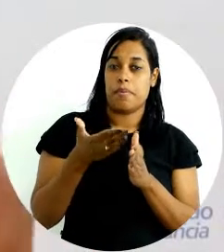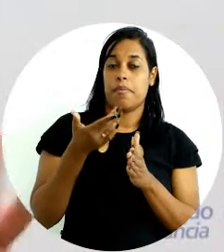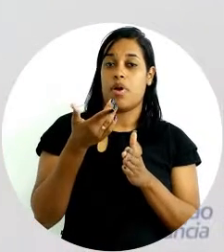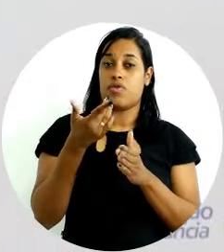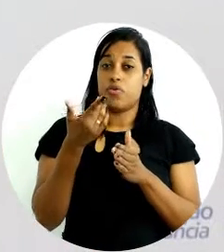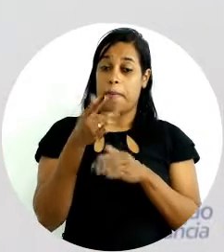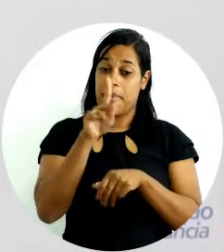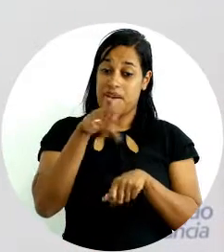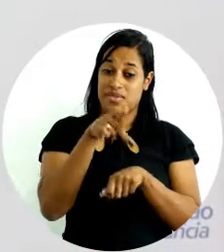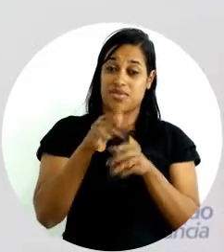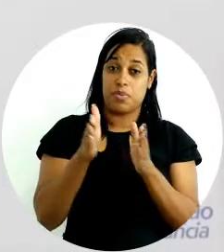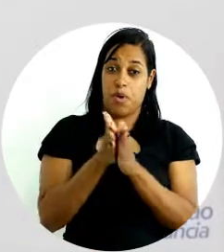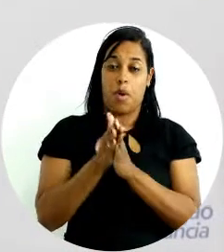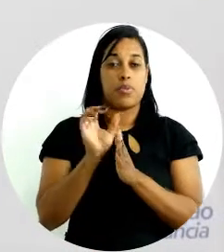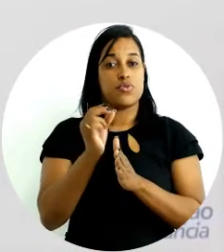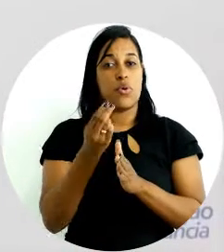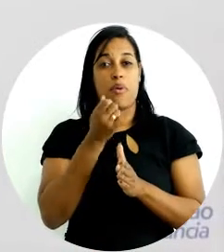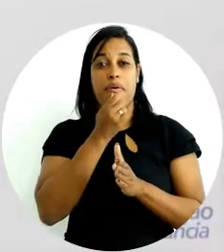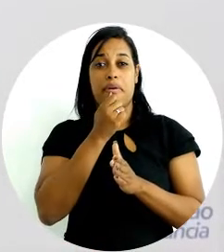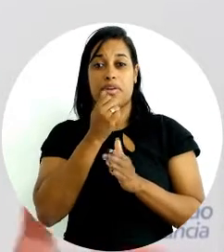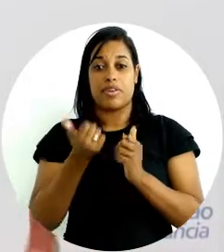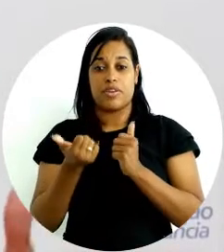ou subdesenvolvidos